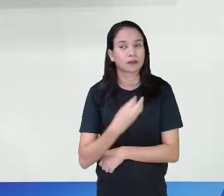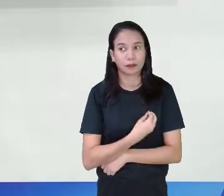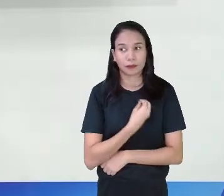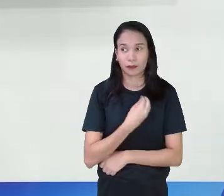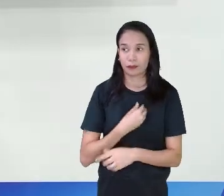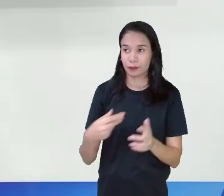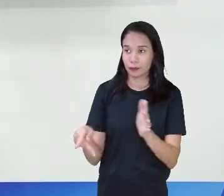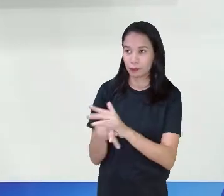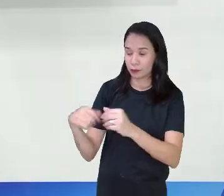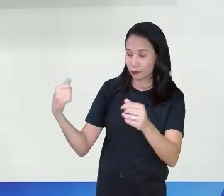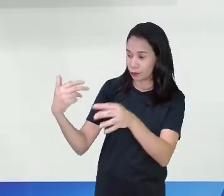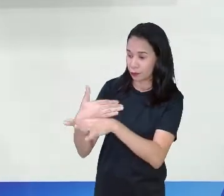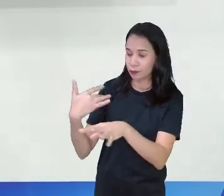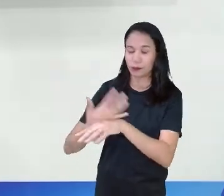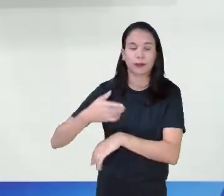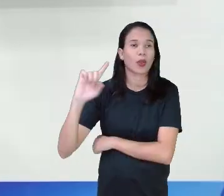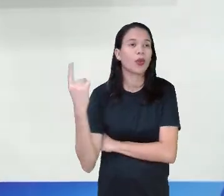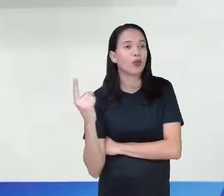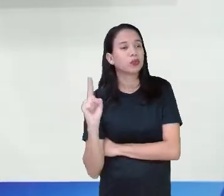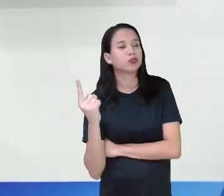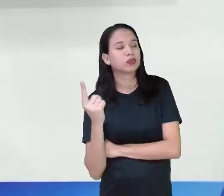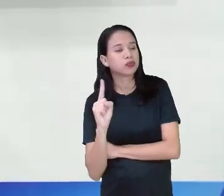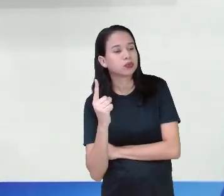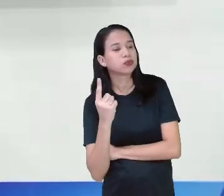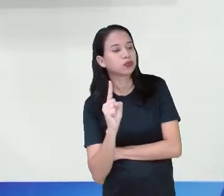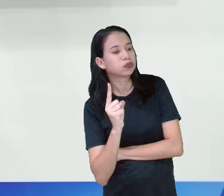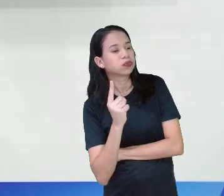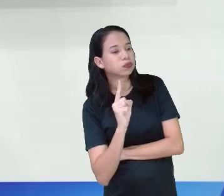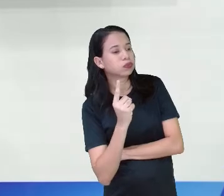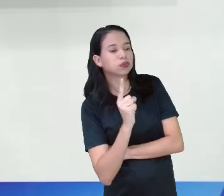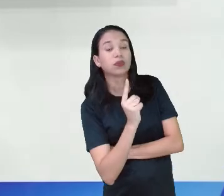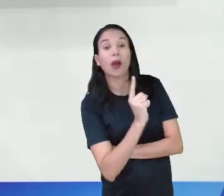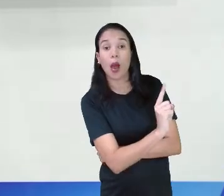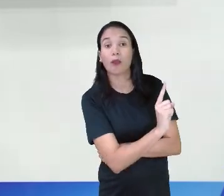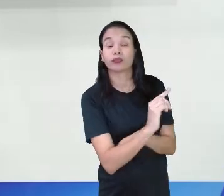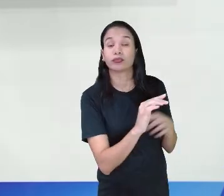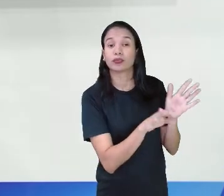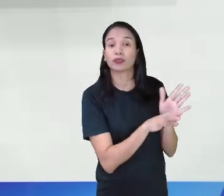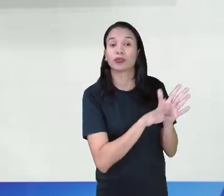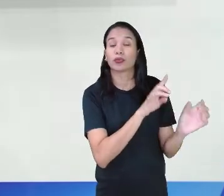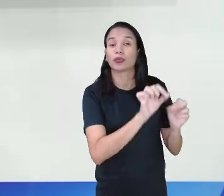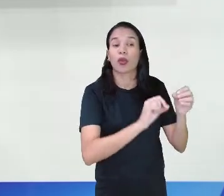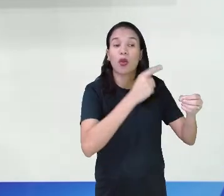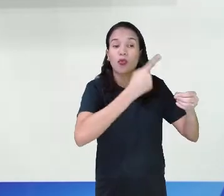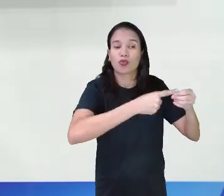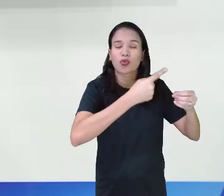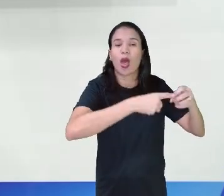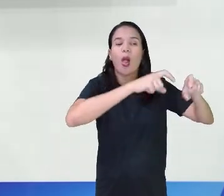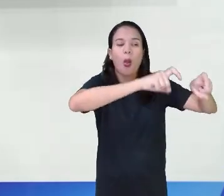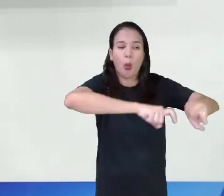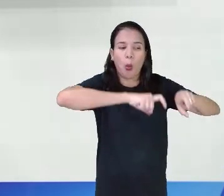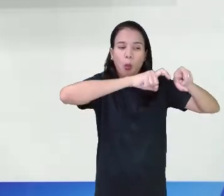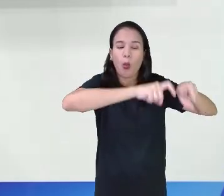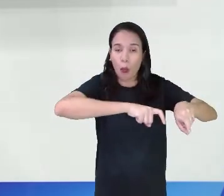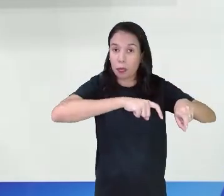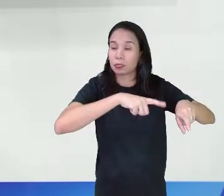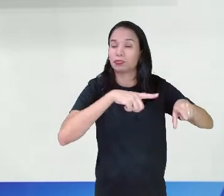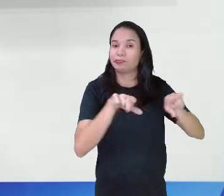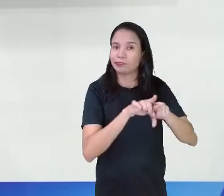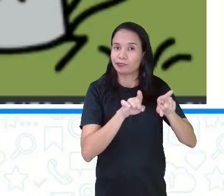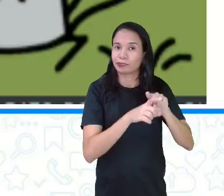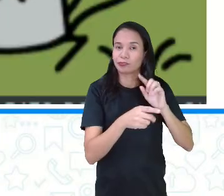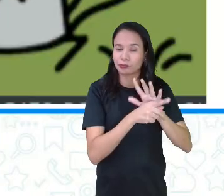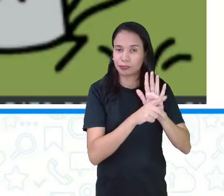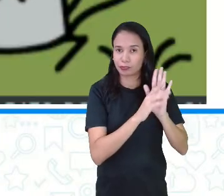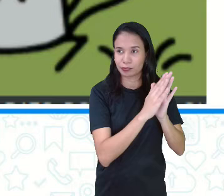Da cidade, né? E ele andou, andou, andou, até chegar ao campo. Também eu recortei essa paisagem de